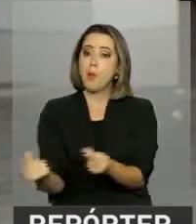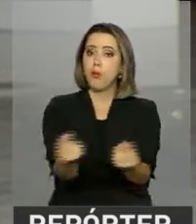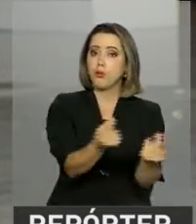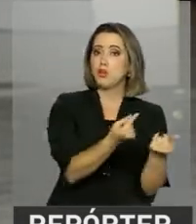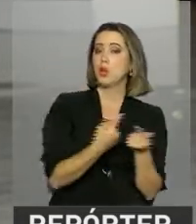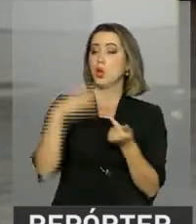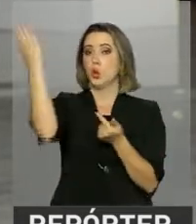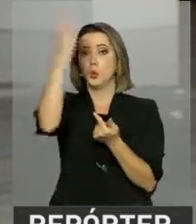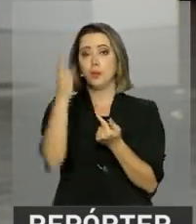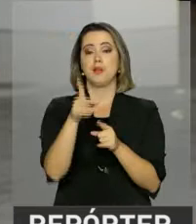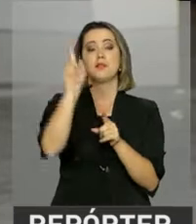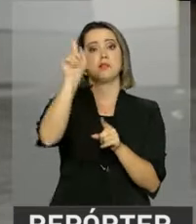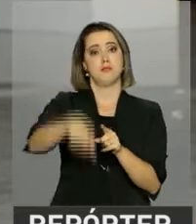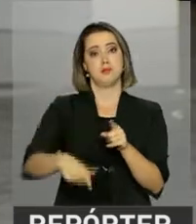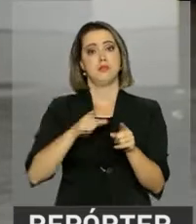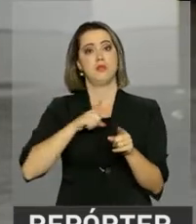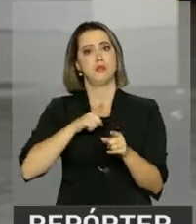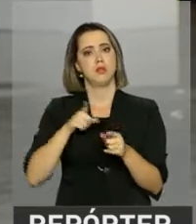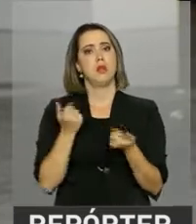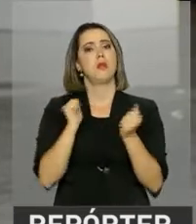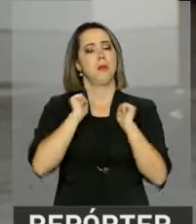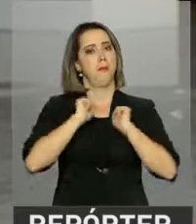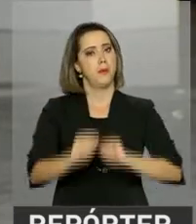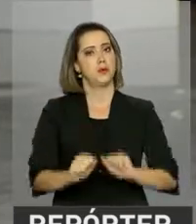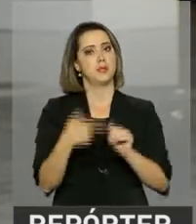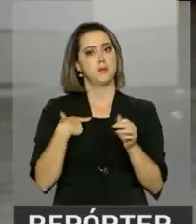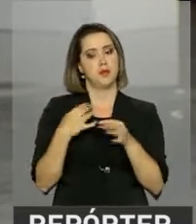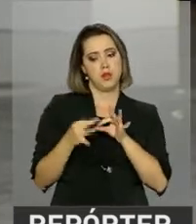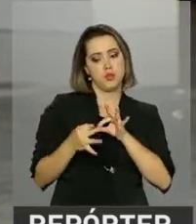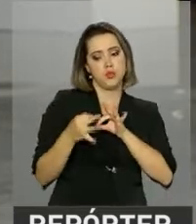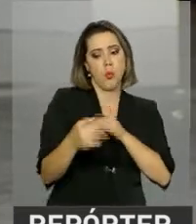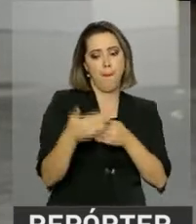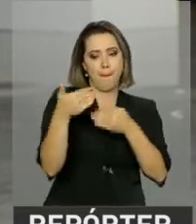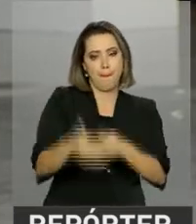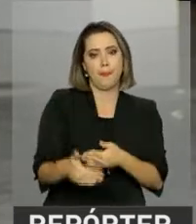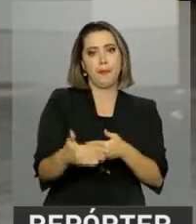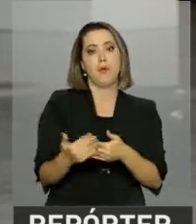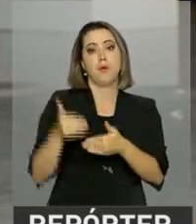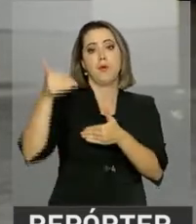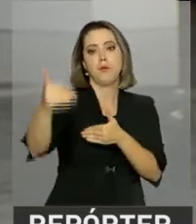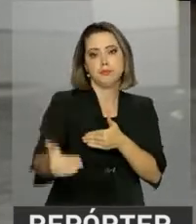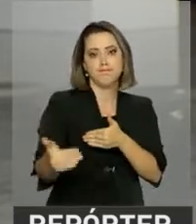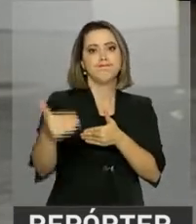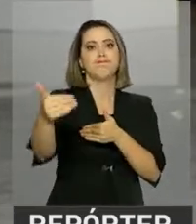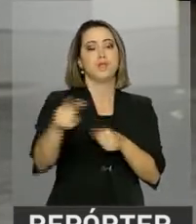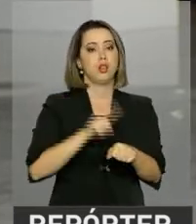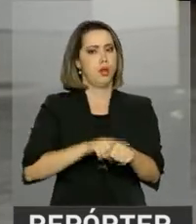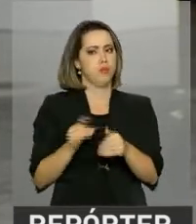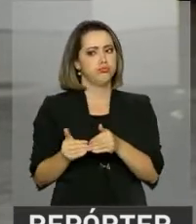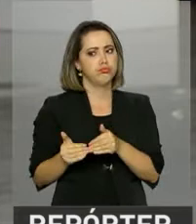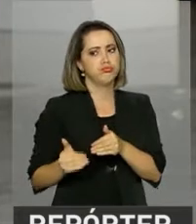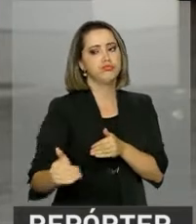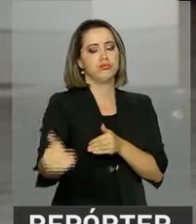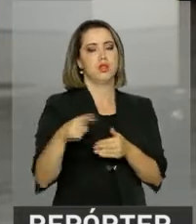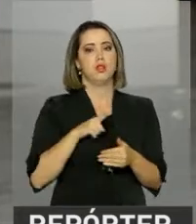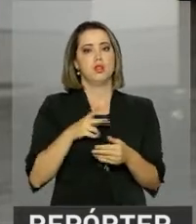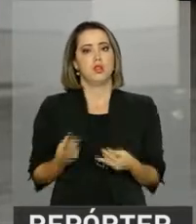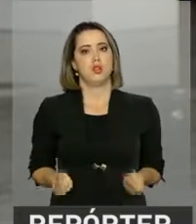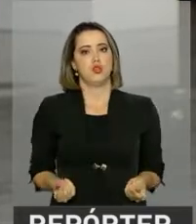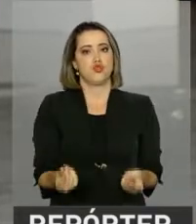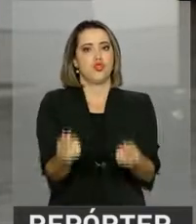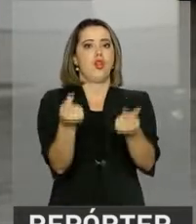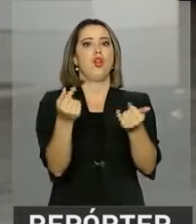o relatório ele tem de cuidar de si a curto médio e longo prazos ele tem um contingente de recursos